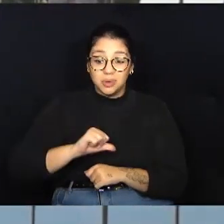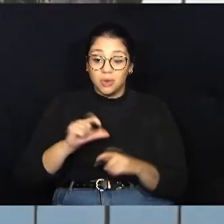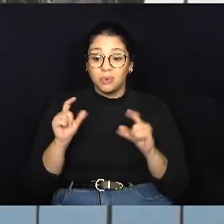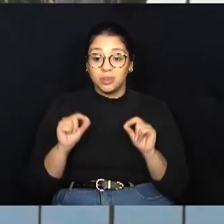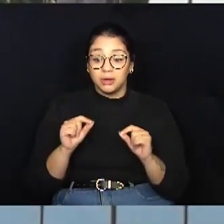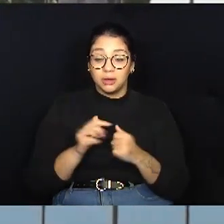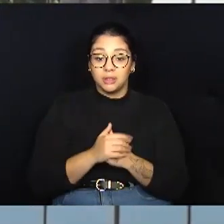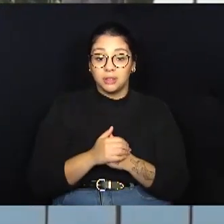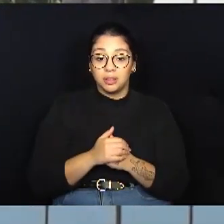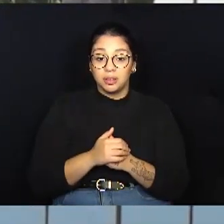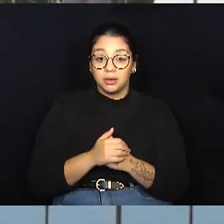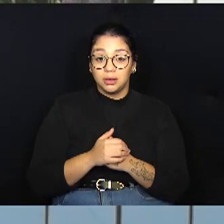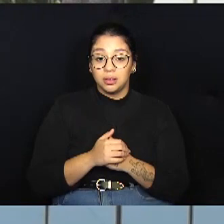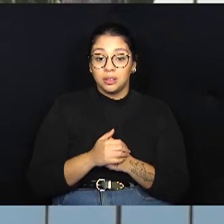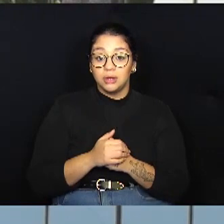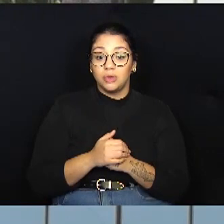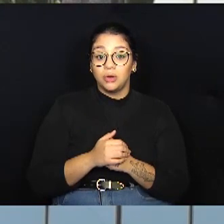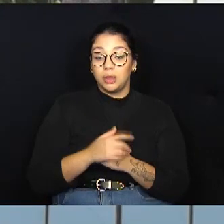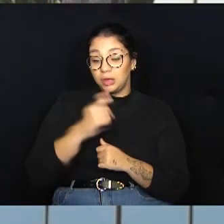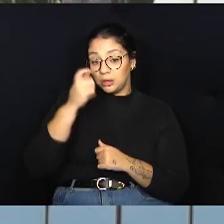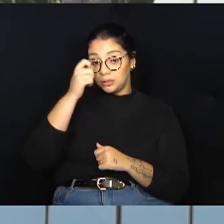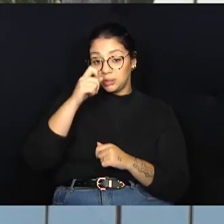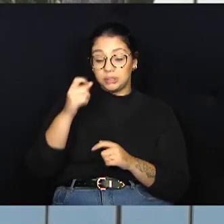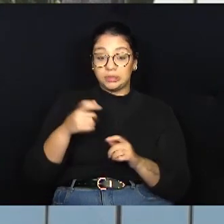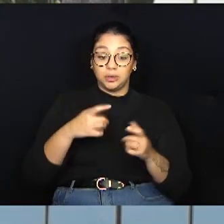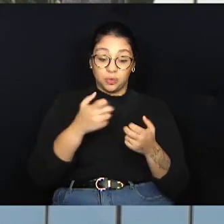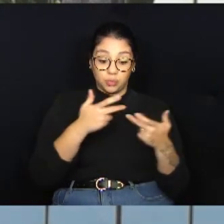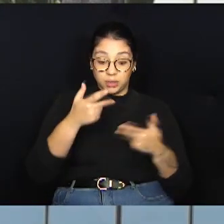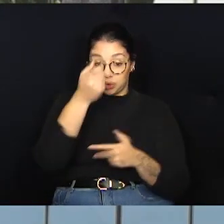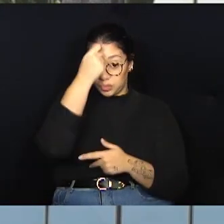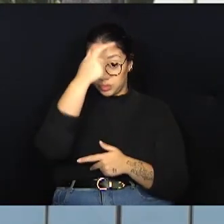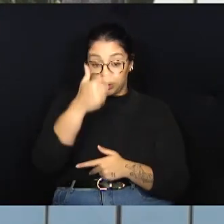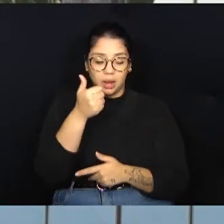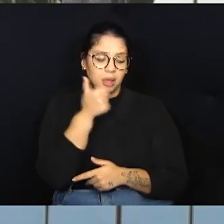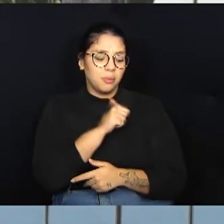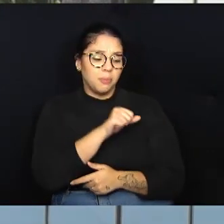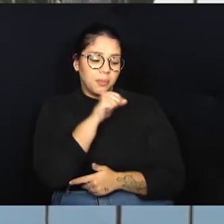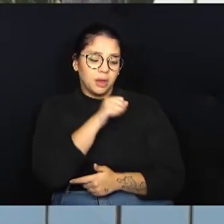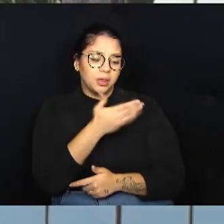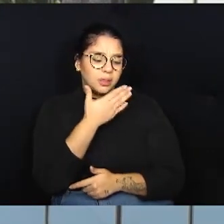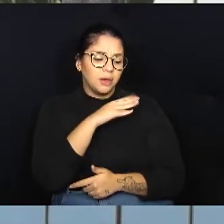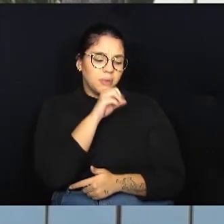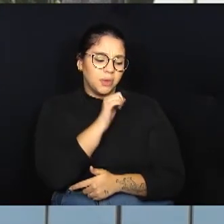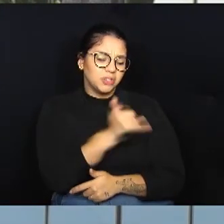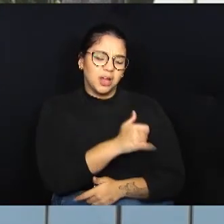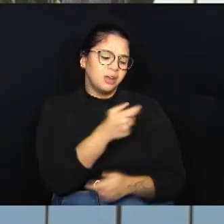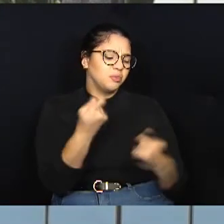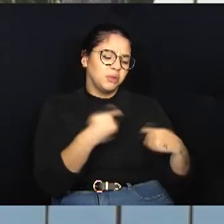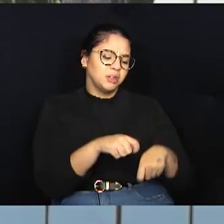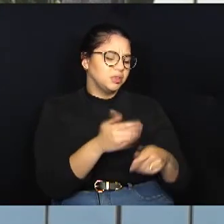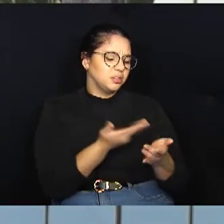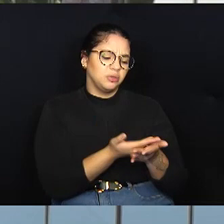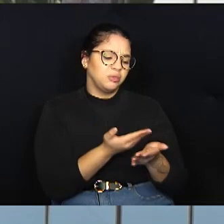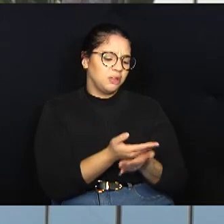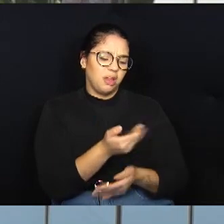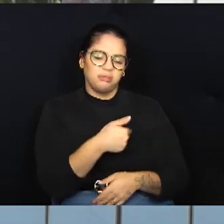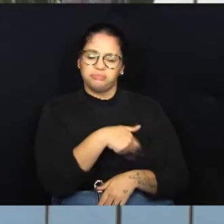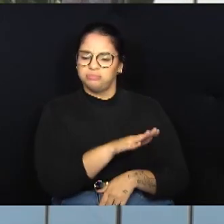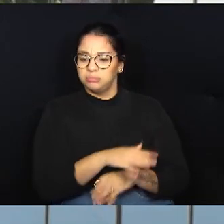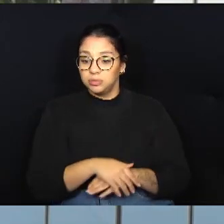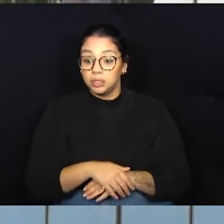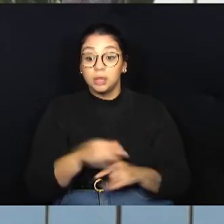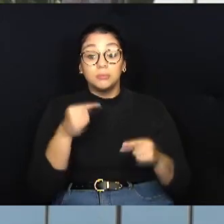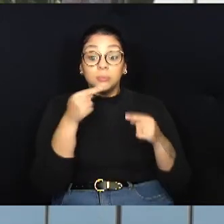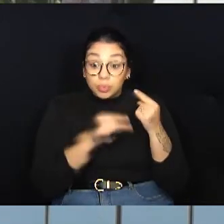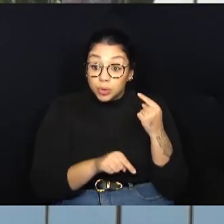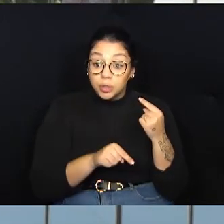o patrimônio cultural que ela recebeu. Pais adultos que disseram, não, você não precisa estudar, menino, você não precisa estudar, menino. E